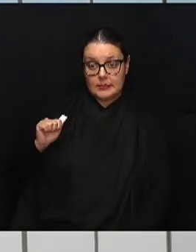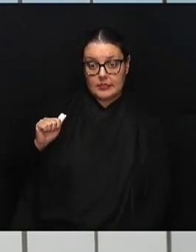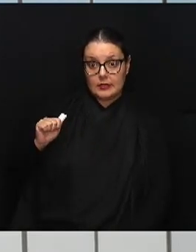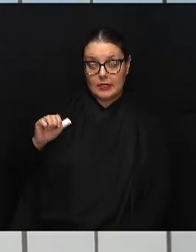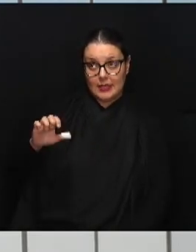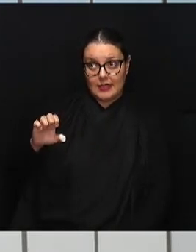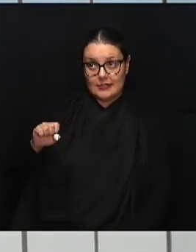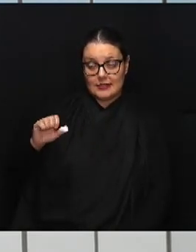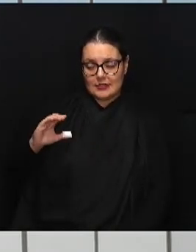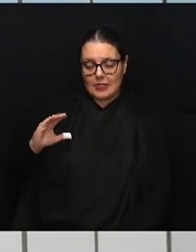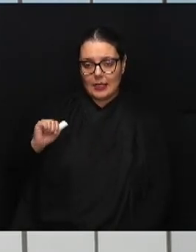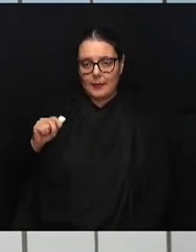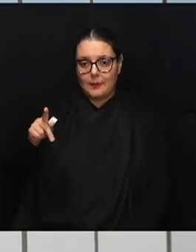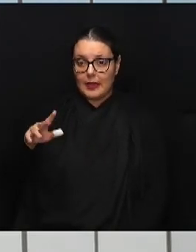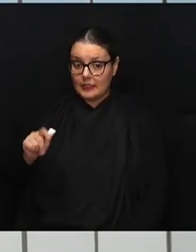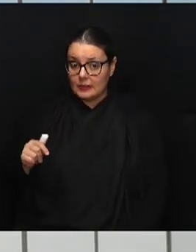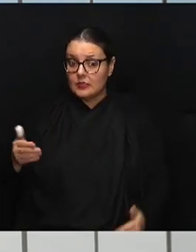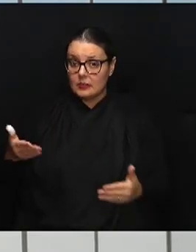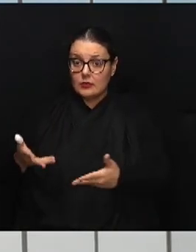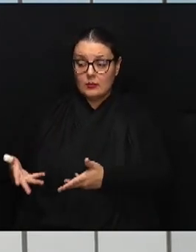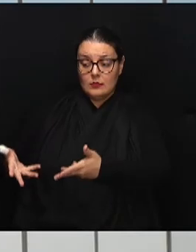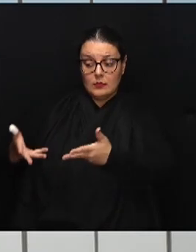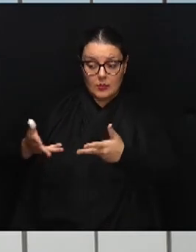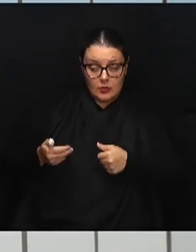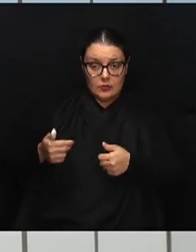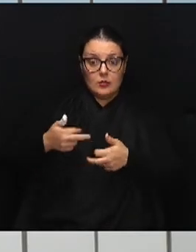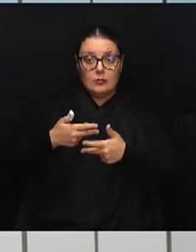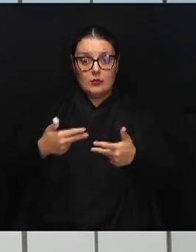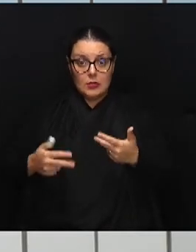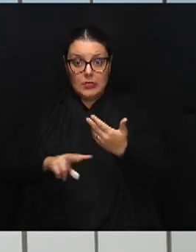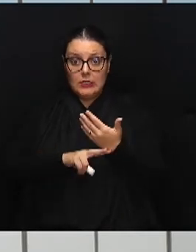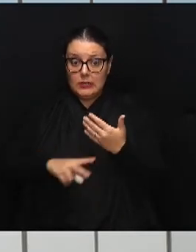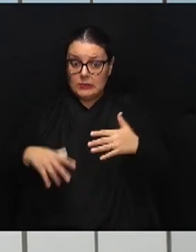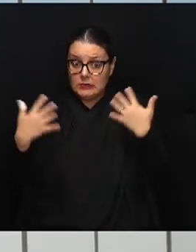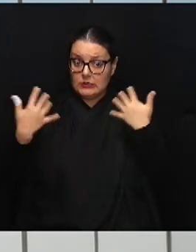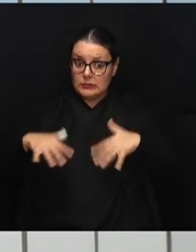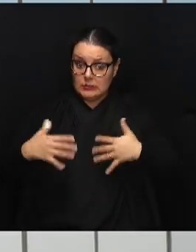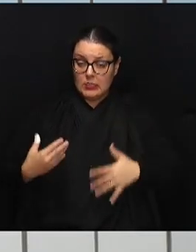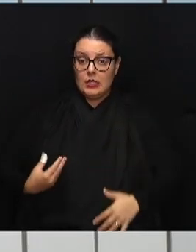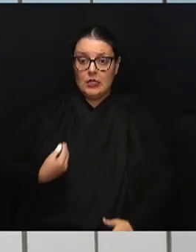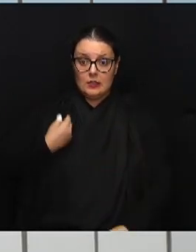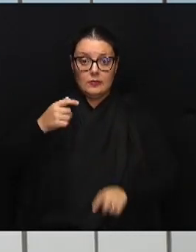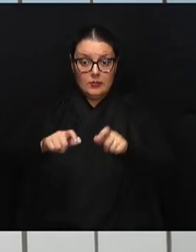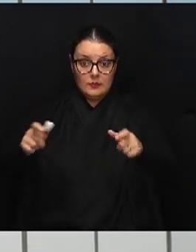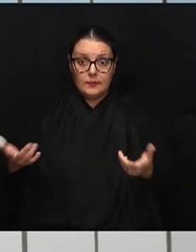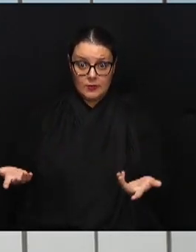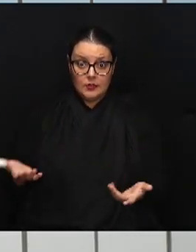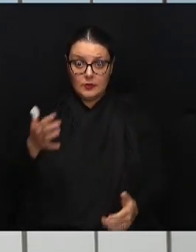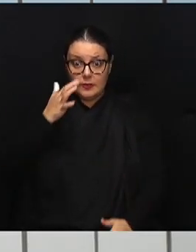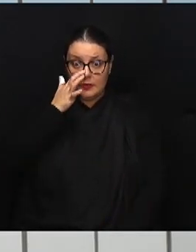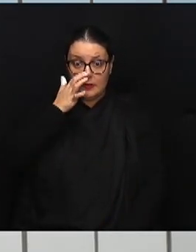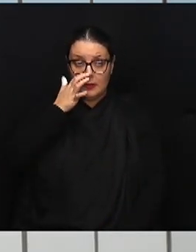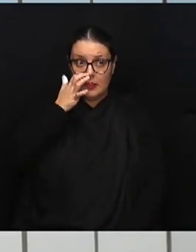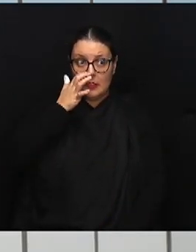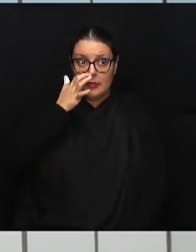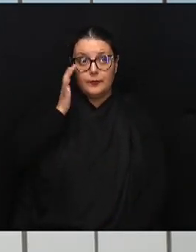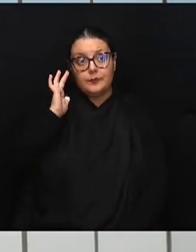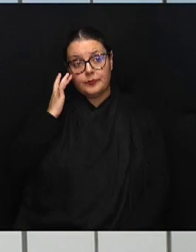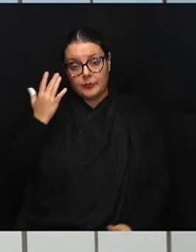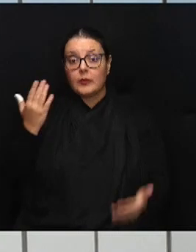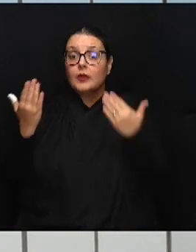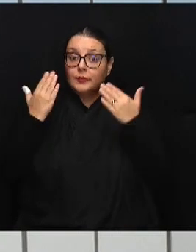nós estamos tendo esse convite, que eu acho que é uma coisa muito impactante, inclusive na vida das pessoas, né? Acho que aí a psicologia precisa